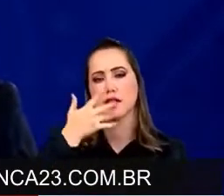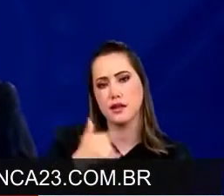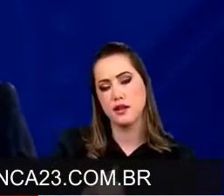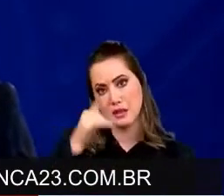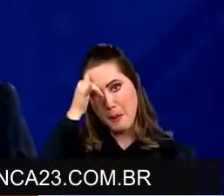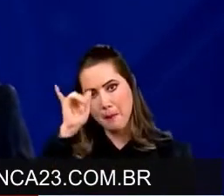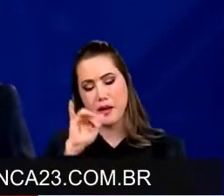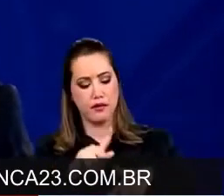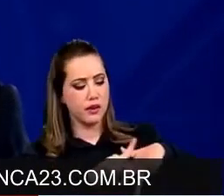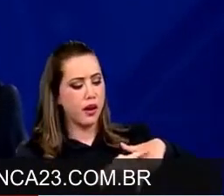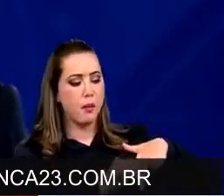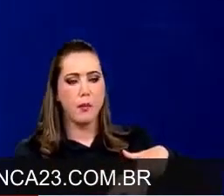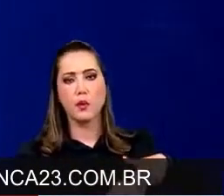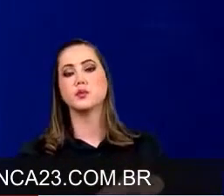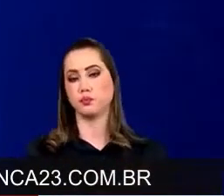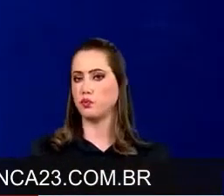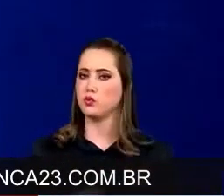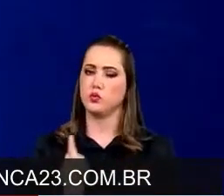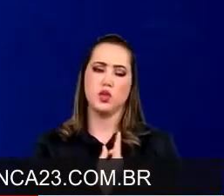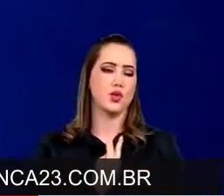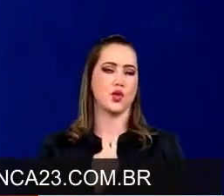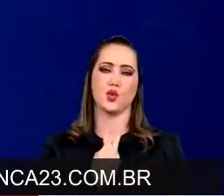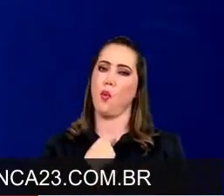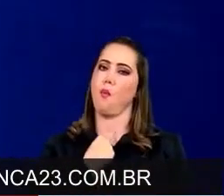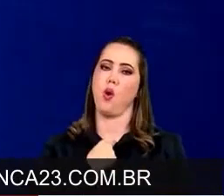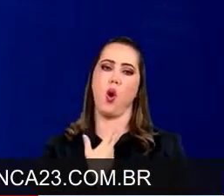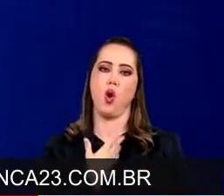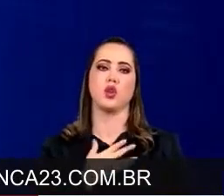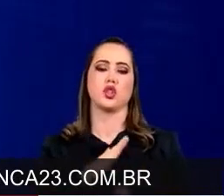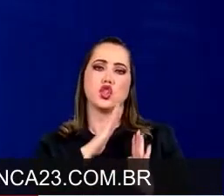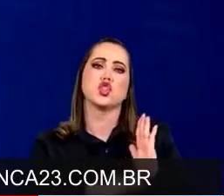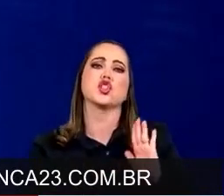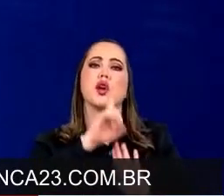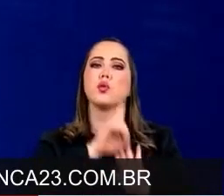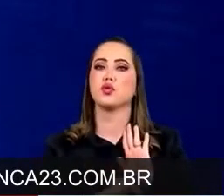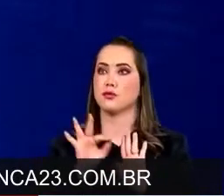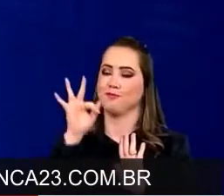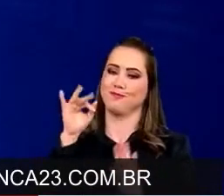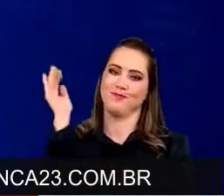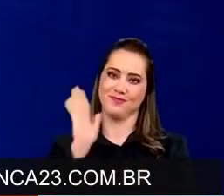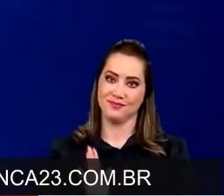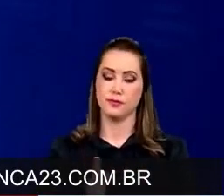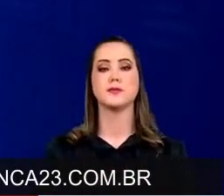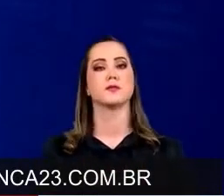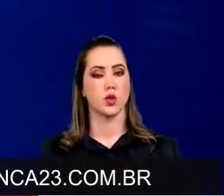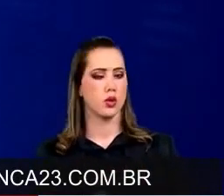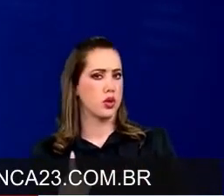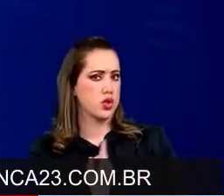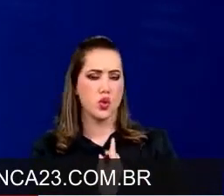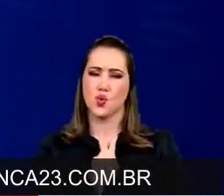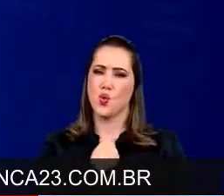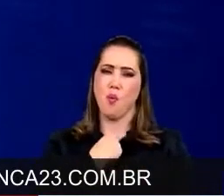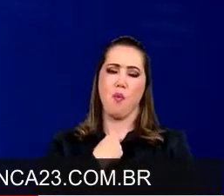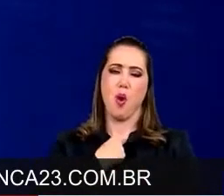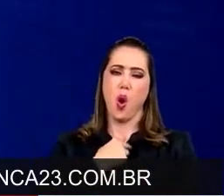crianças contra a poliomielite. Não podemos negar esse direito ao futuro do nosso Brasil. Não